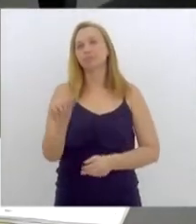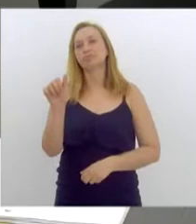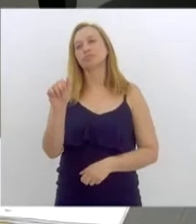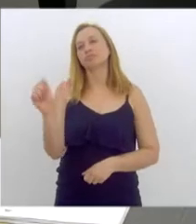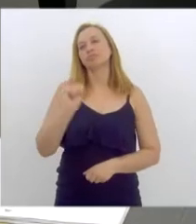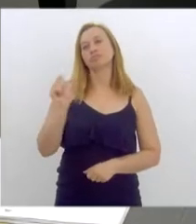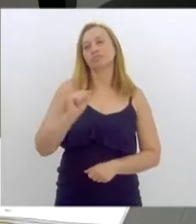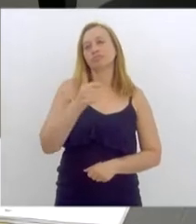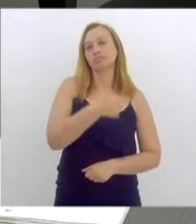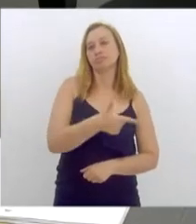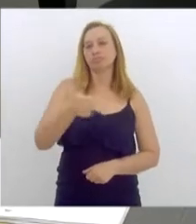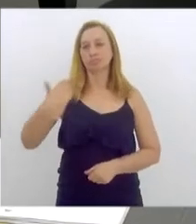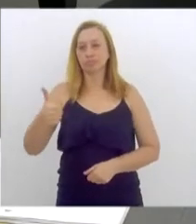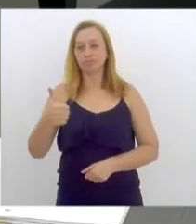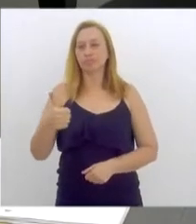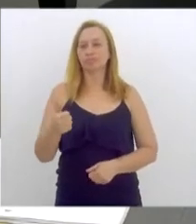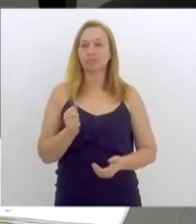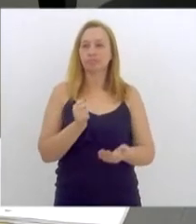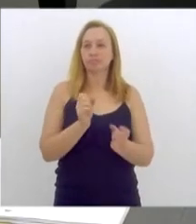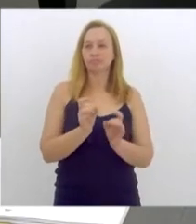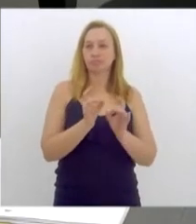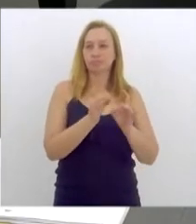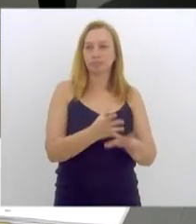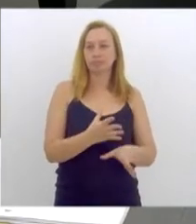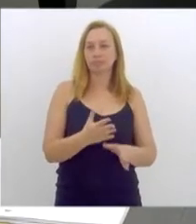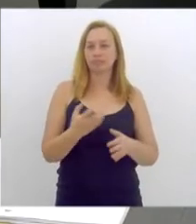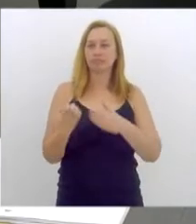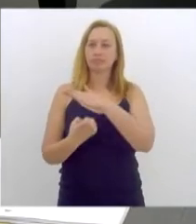21 da concessão da Cedae